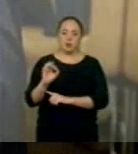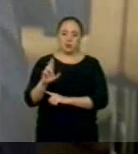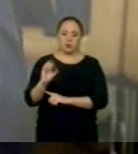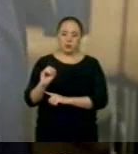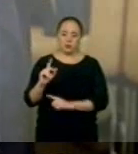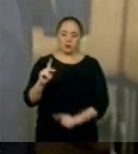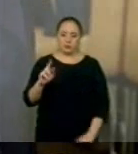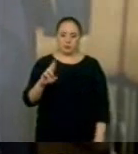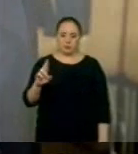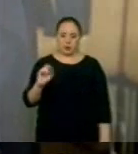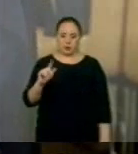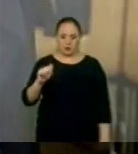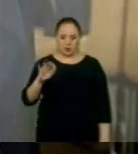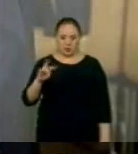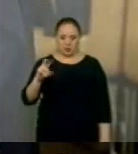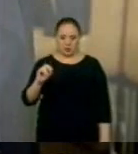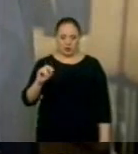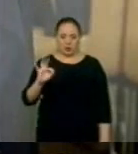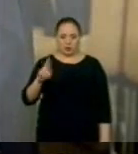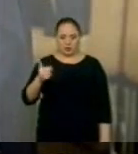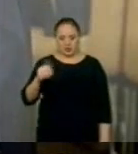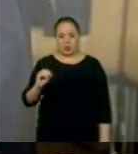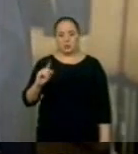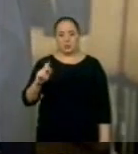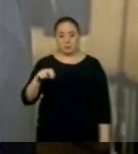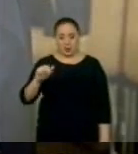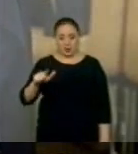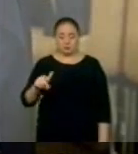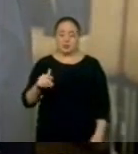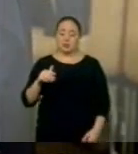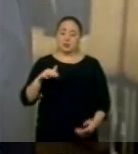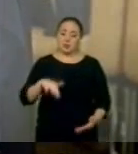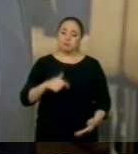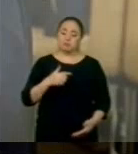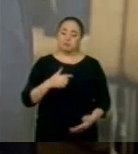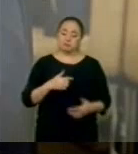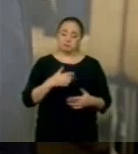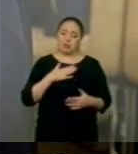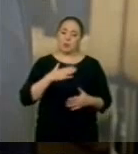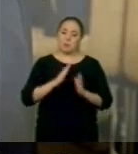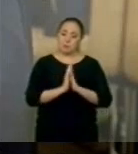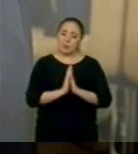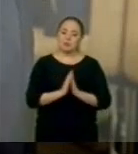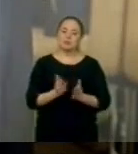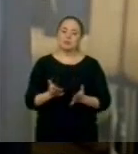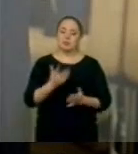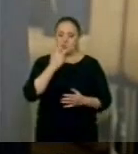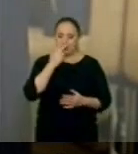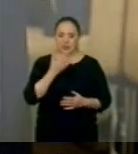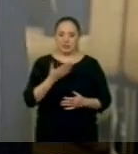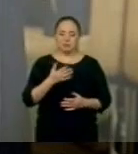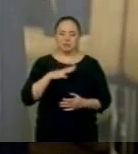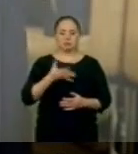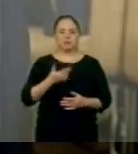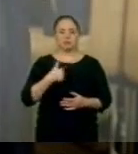de função em matéria penal, fica aqui o meu apelo, Excelência, esse atrevimento do meu apelo.